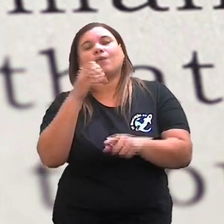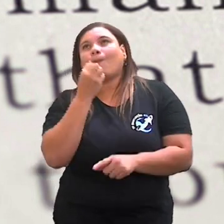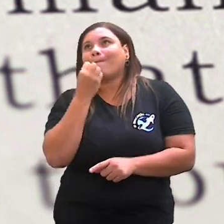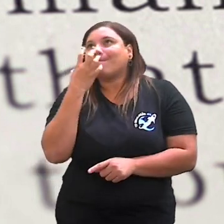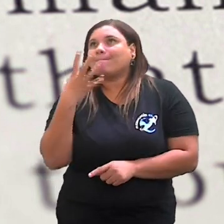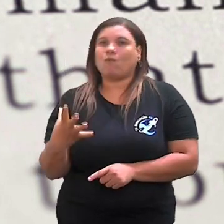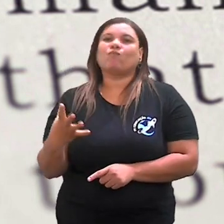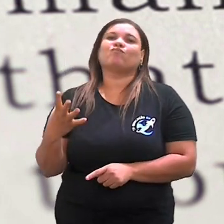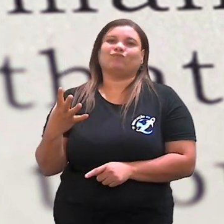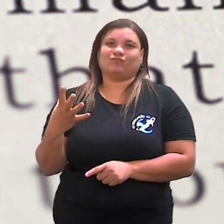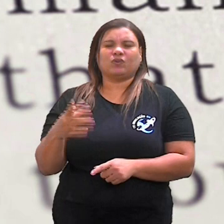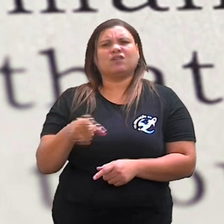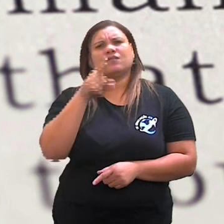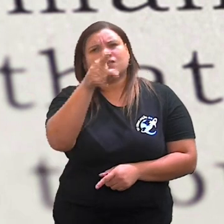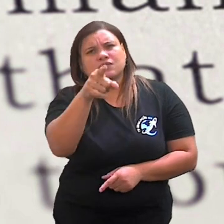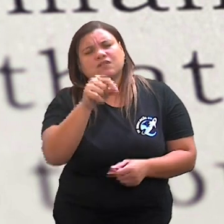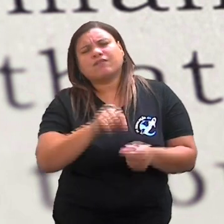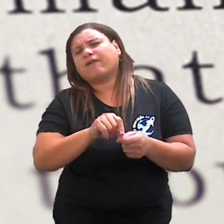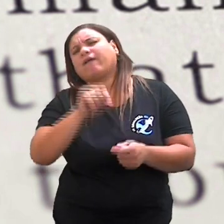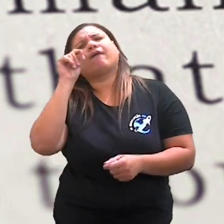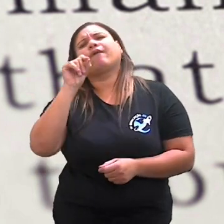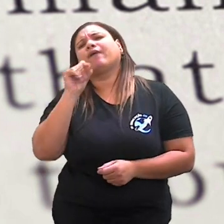que faria? Vou deixar vocês